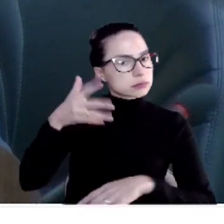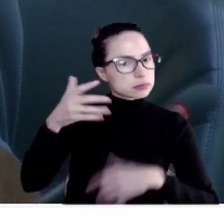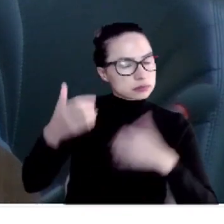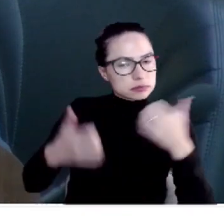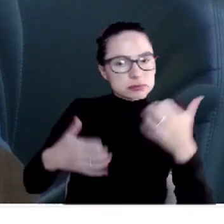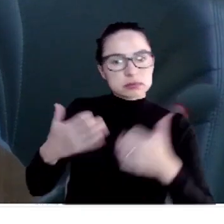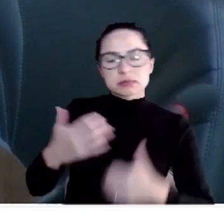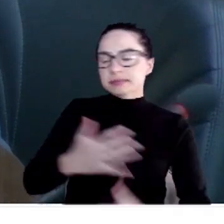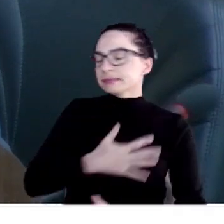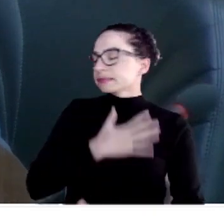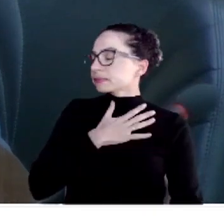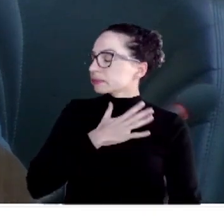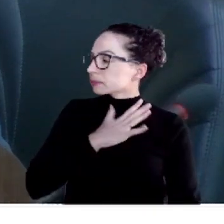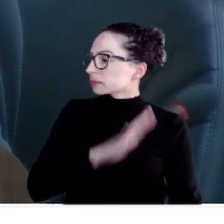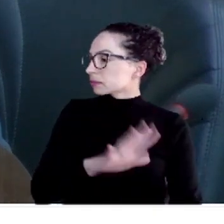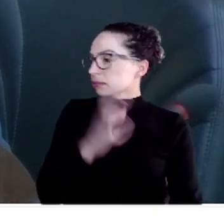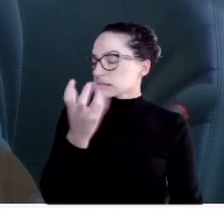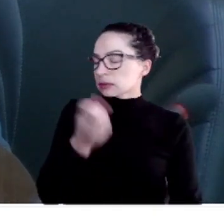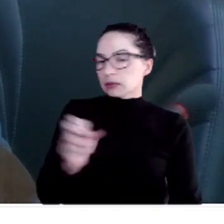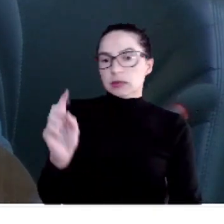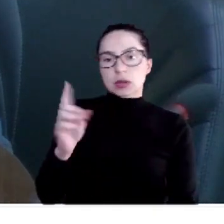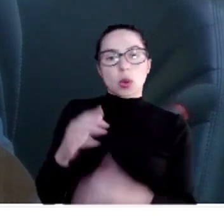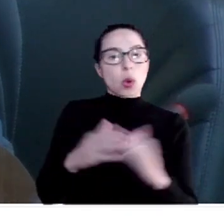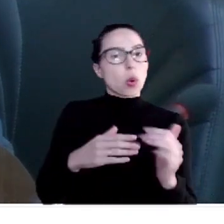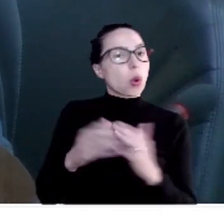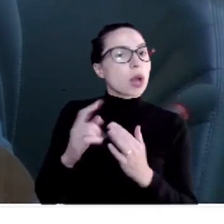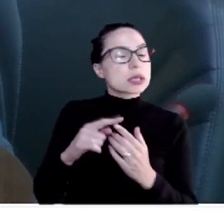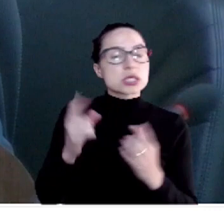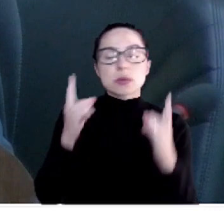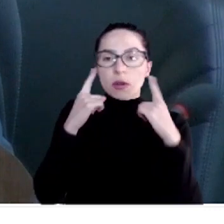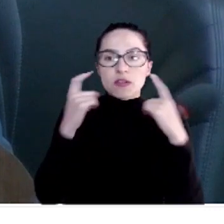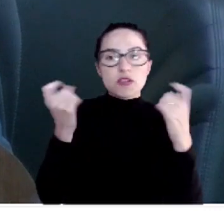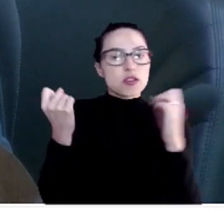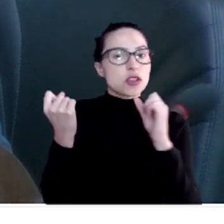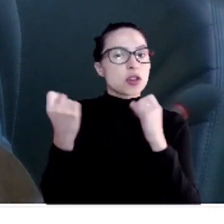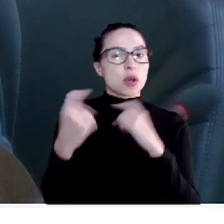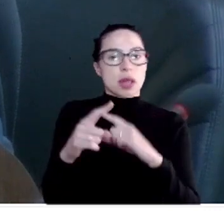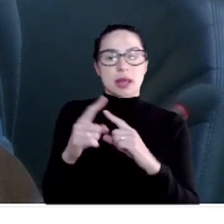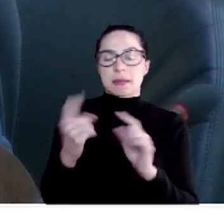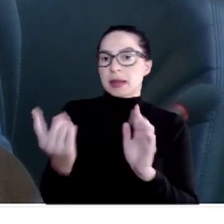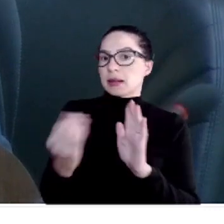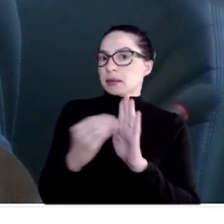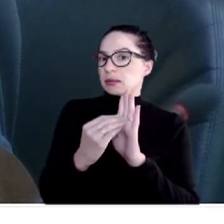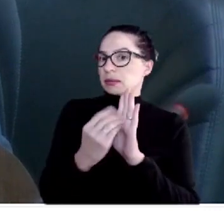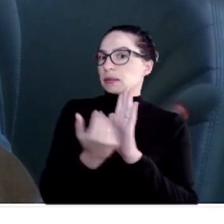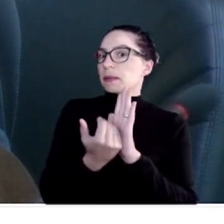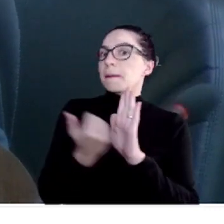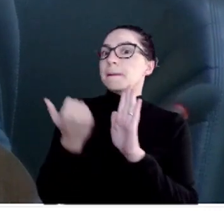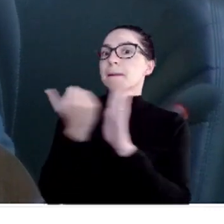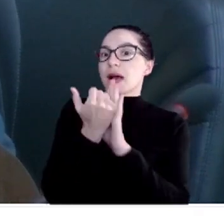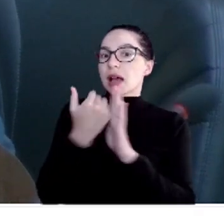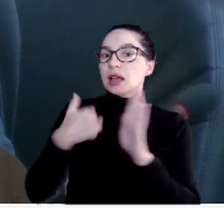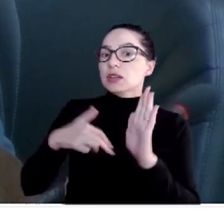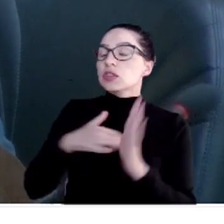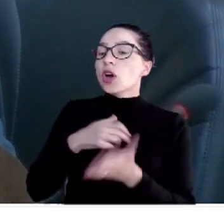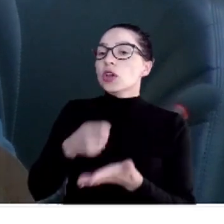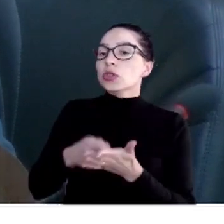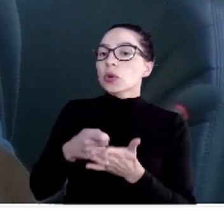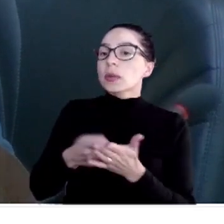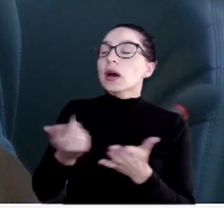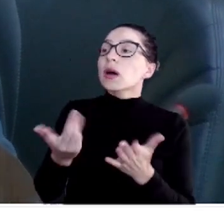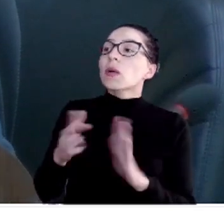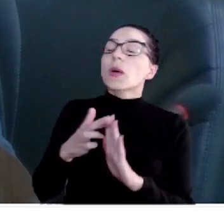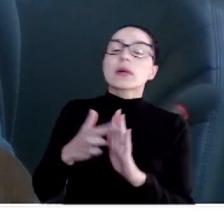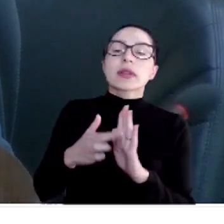repudiamos que qualquer tipo de agressão, mas essa moção vai muito além. Nós estamos cobrando quais são os protocolos,